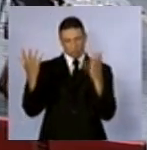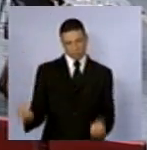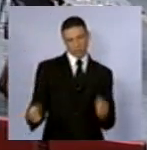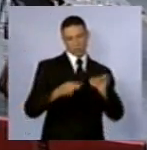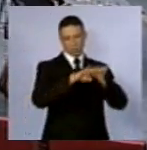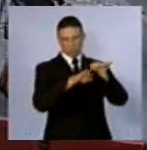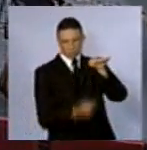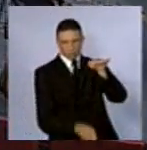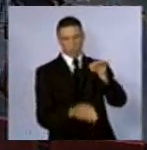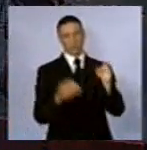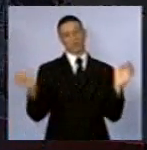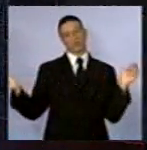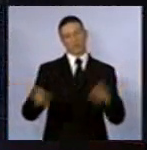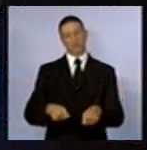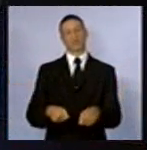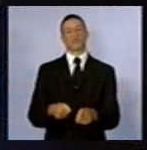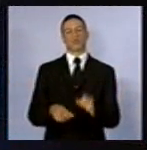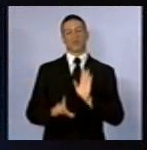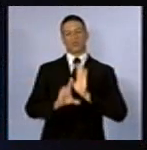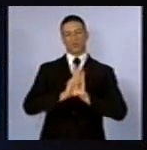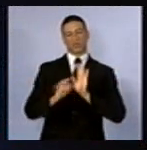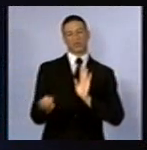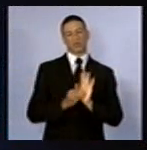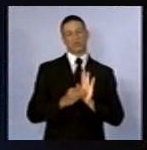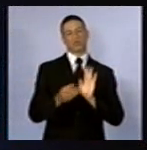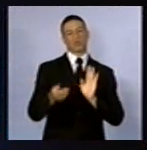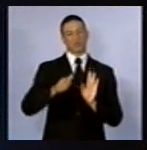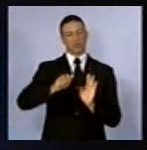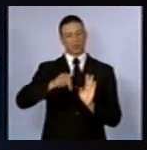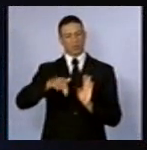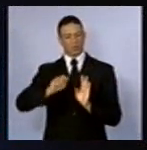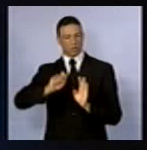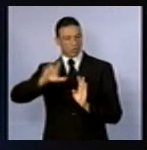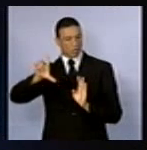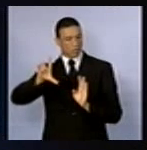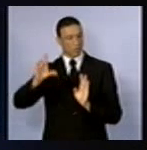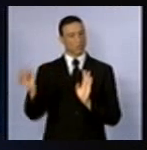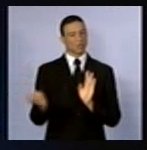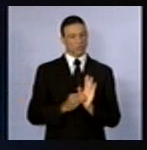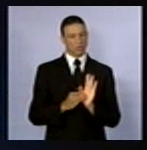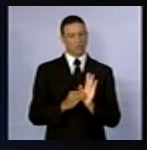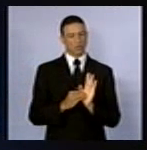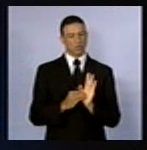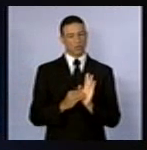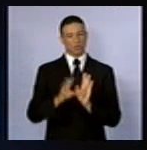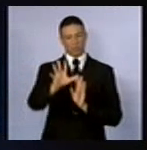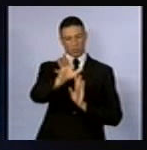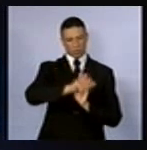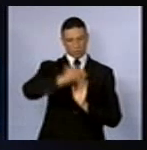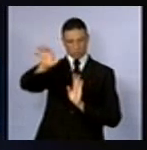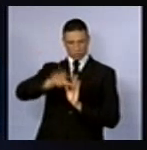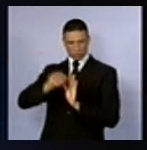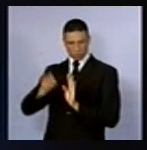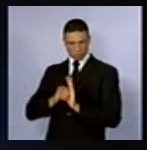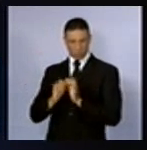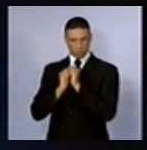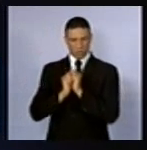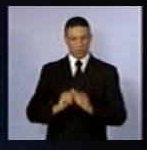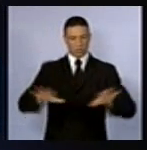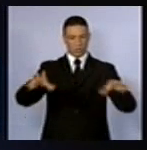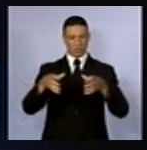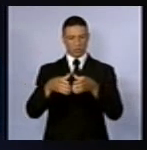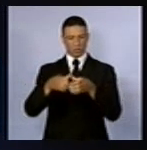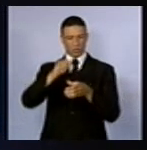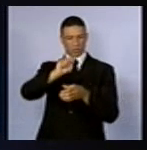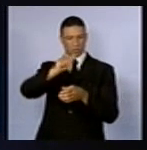recomendados pela determinados pela regulação da Anel esses dados são todos disponibilizados na anel